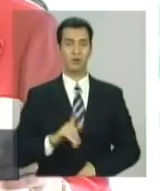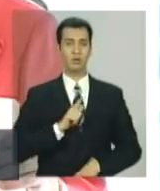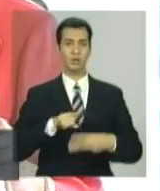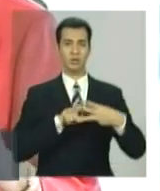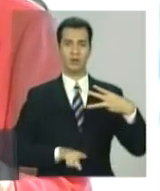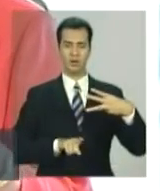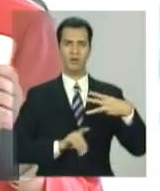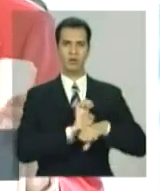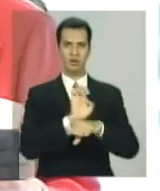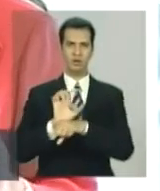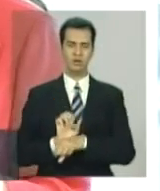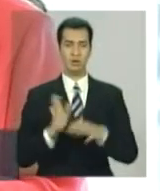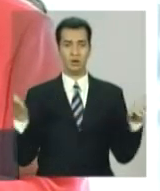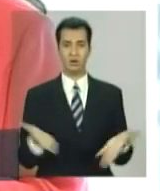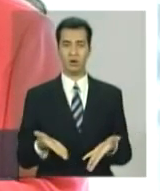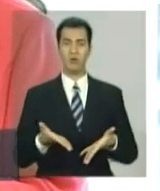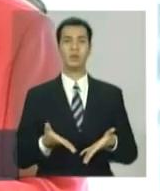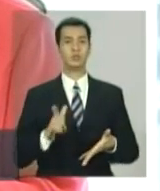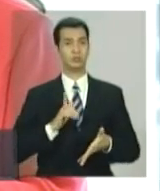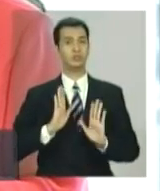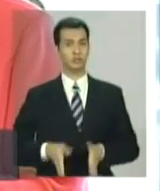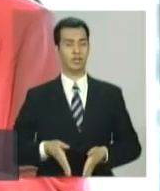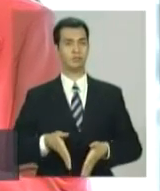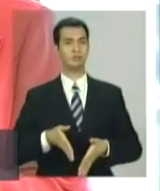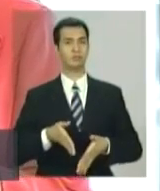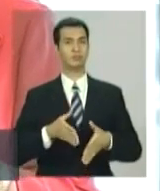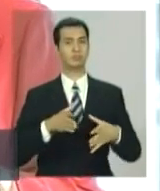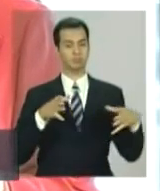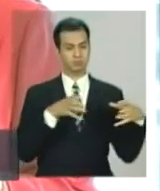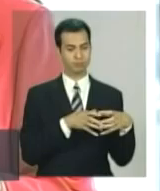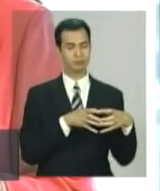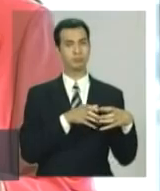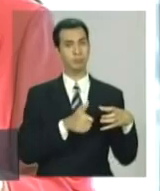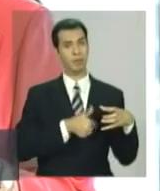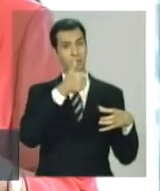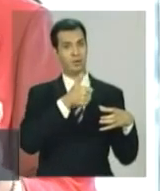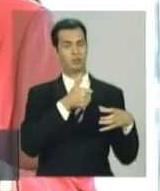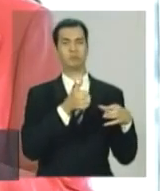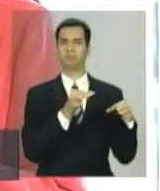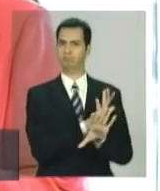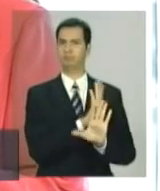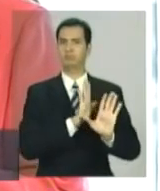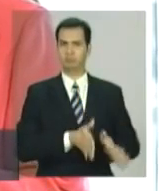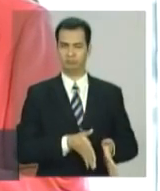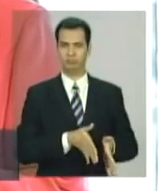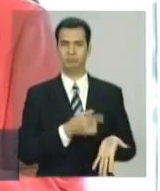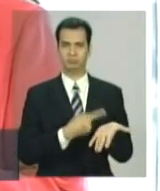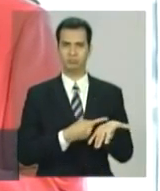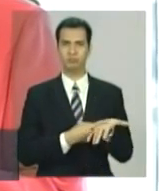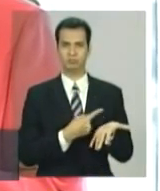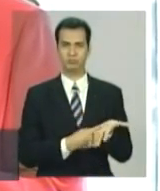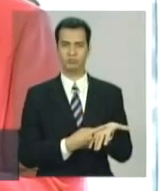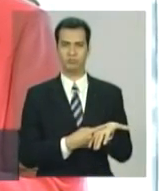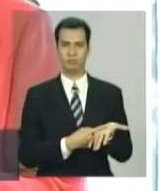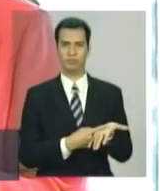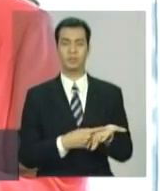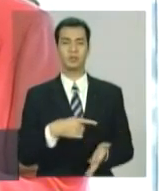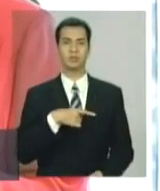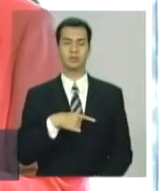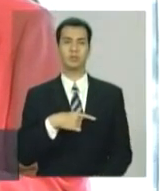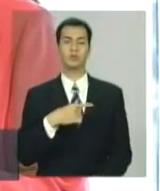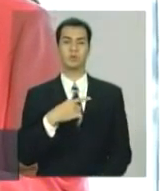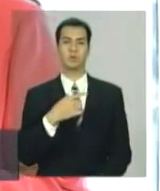estados, nós concluímos a primeira etapa, que, como o ministro Guido Mantega falou, atinge